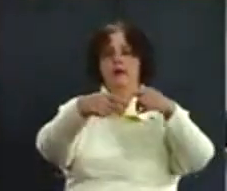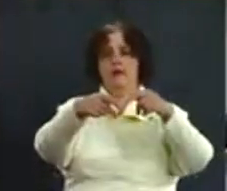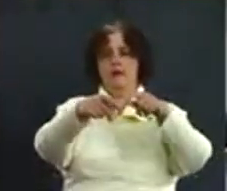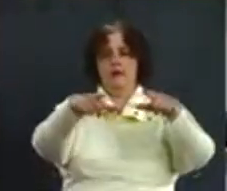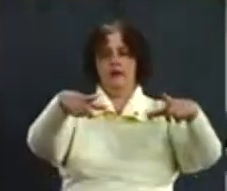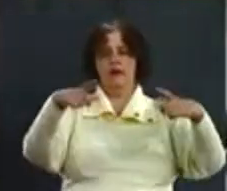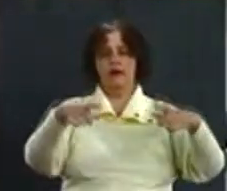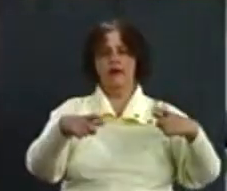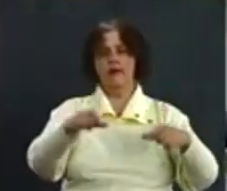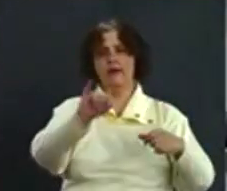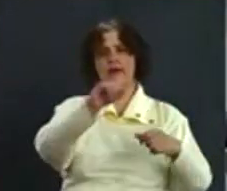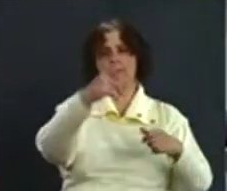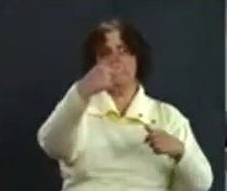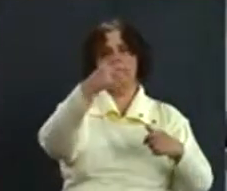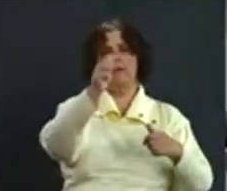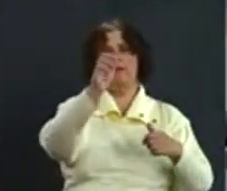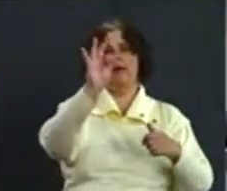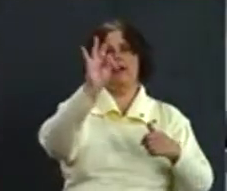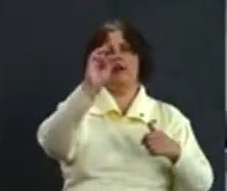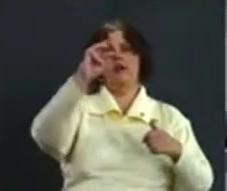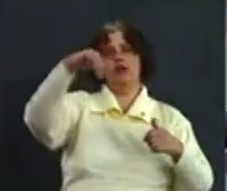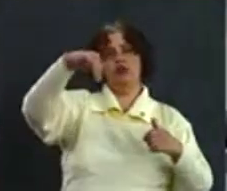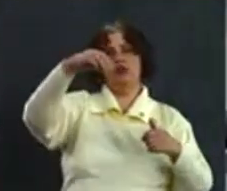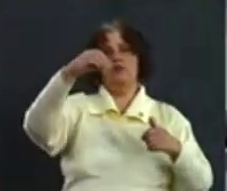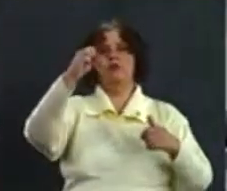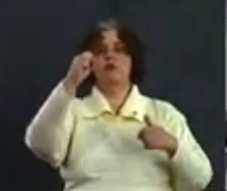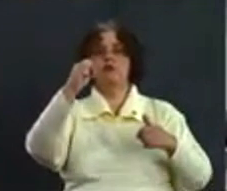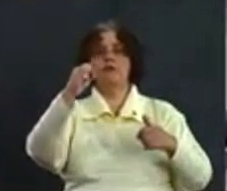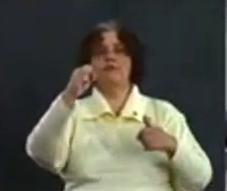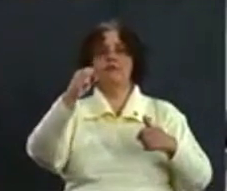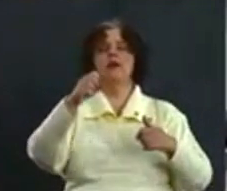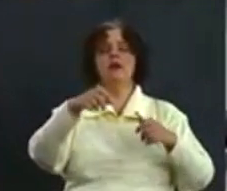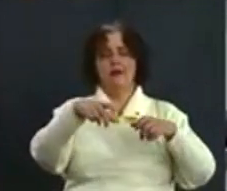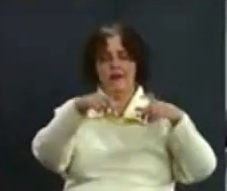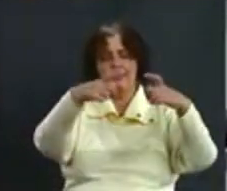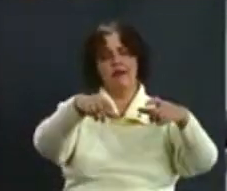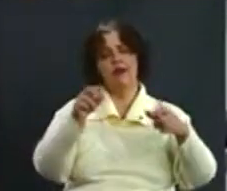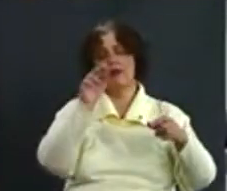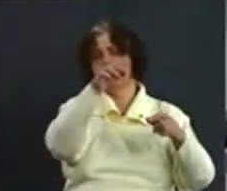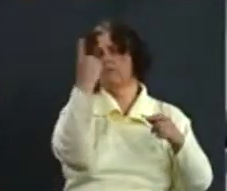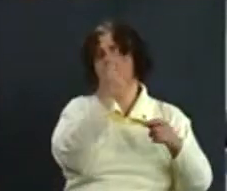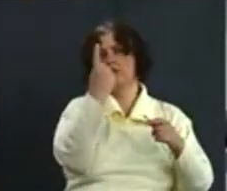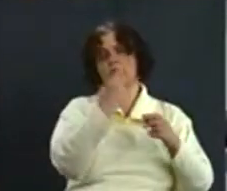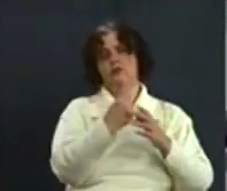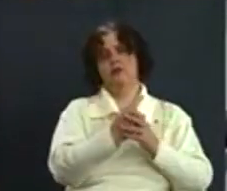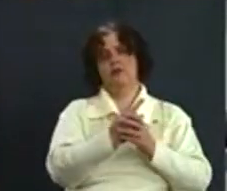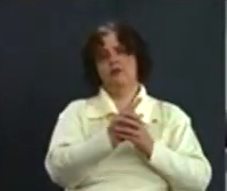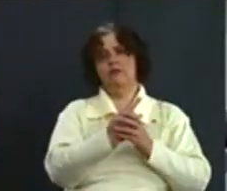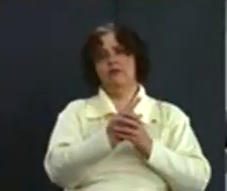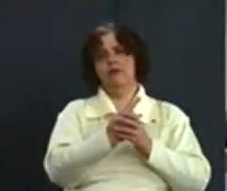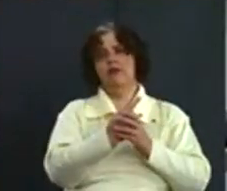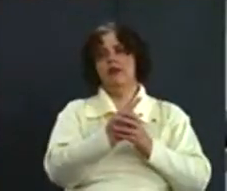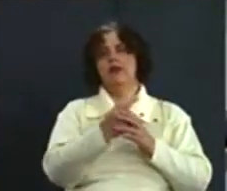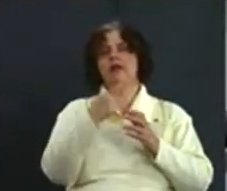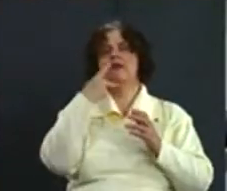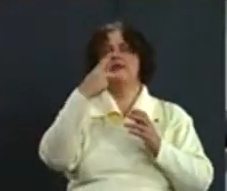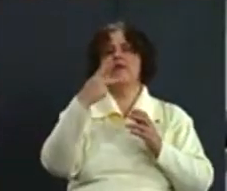número 9. Eu, João, irmão vosso e companheiro na tribulação, no reino e na perseverança em